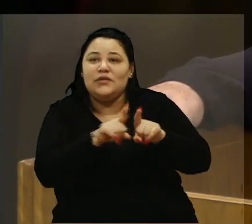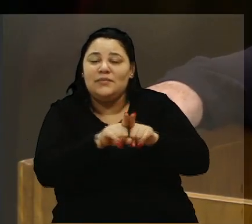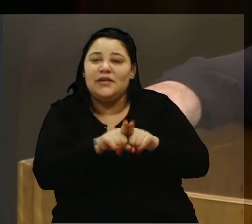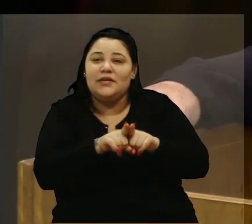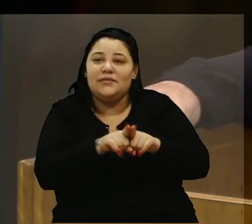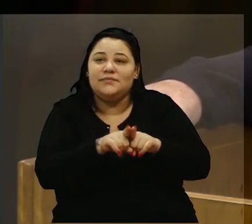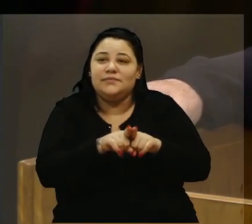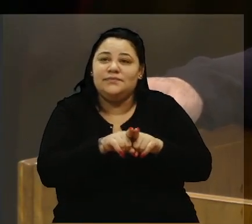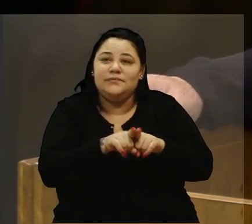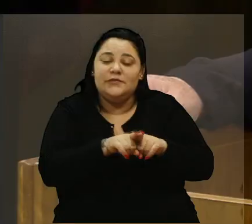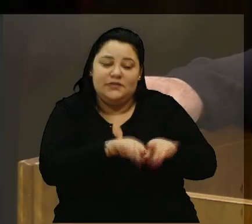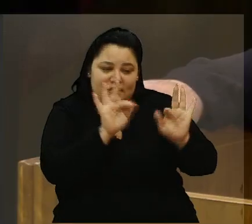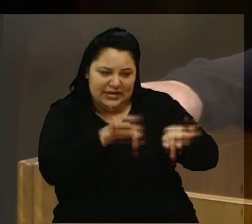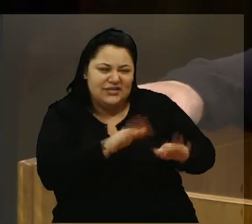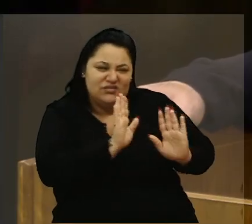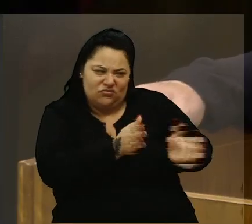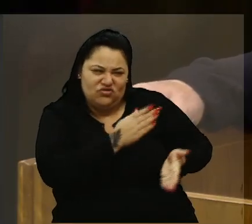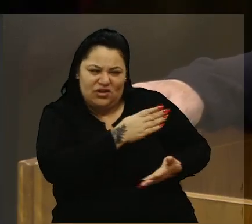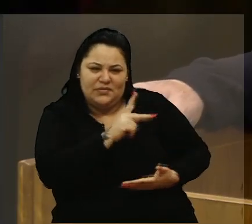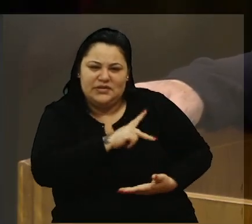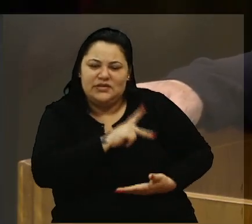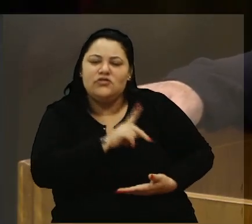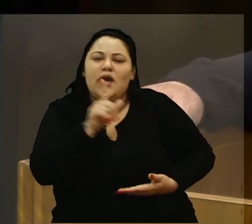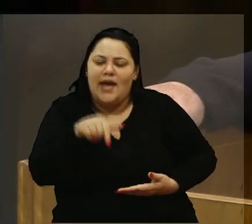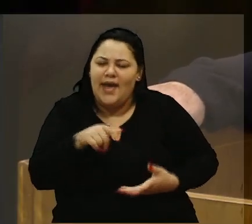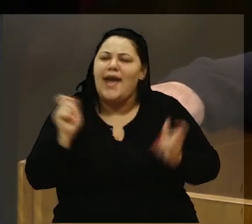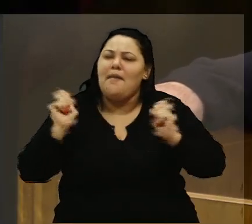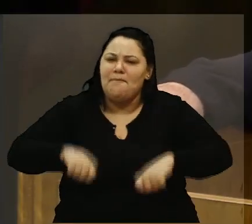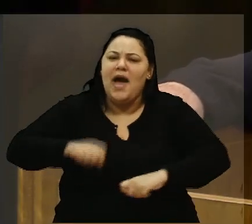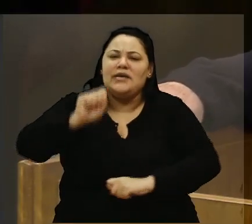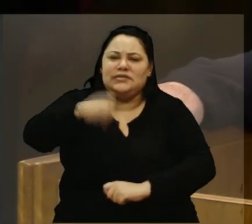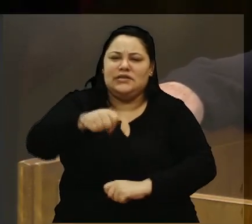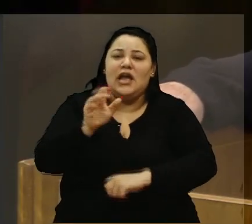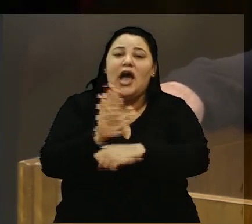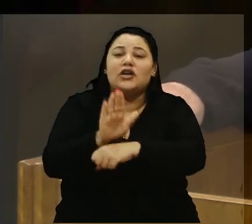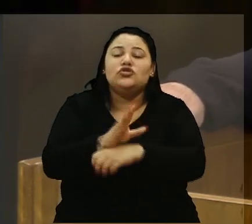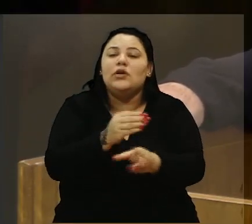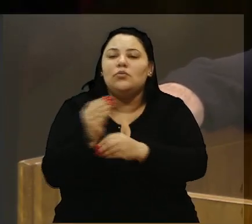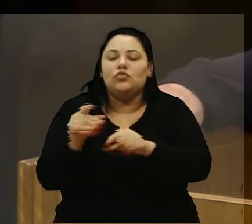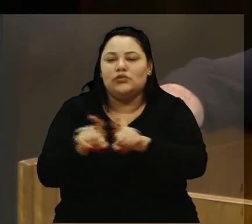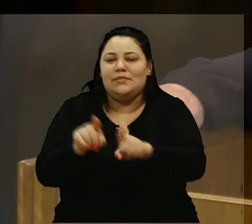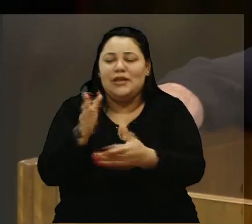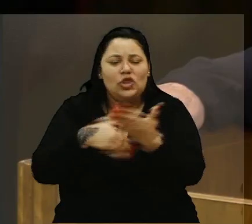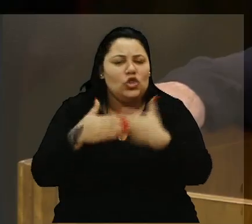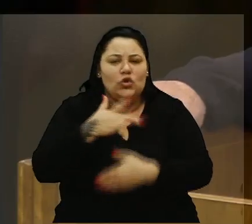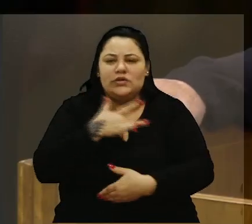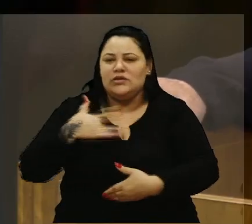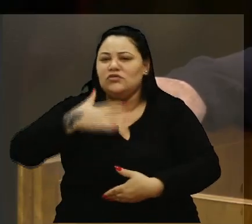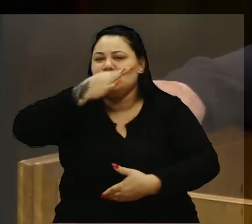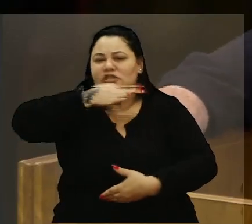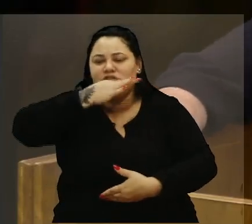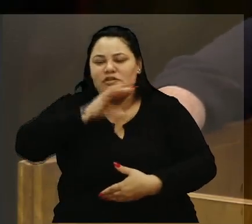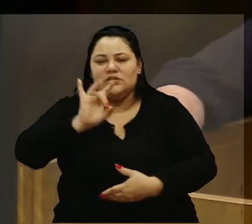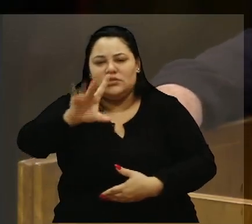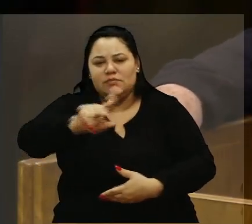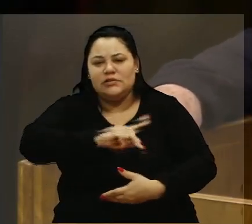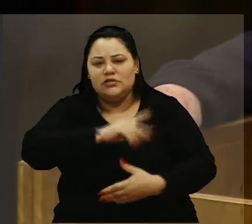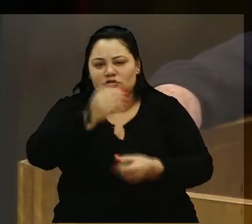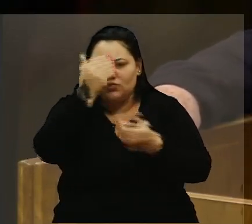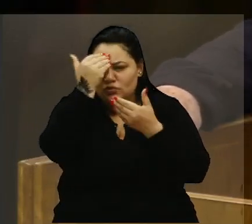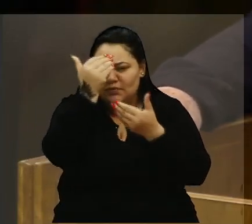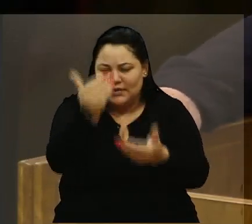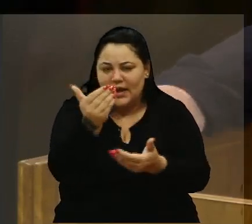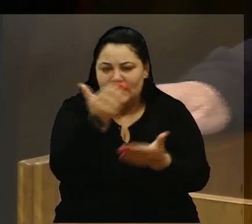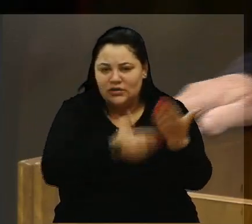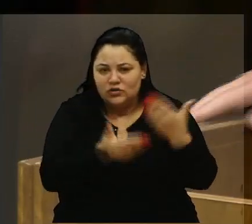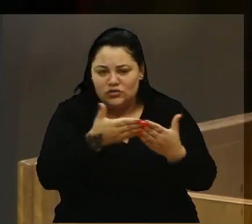concluo, senhor presidente. Isso é perfeitamente possível e ajuda muito a saúde na nossa cidade. Era isso, senhor presidente, senhoras e